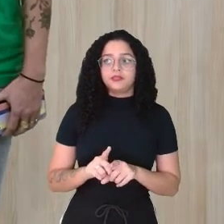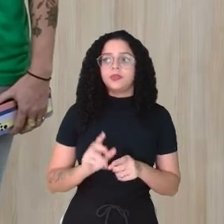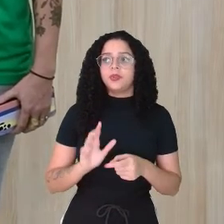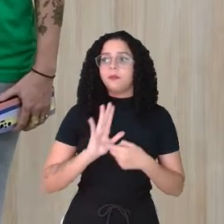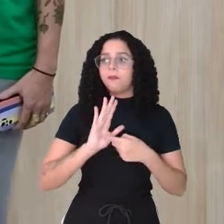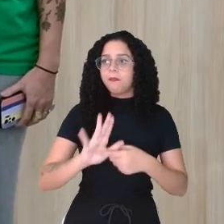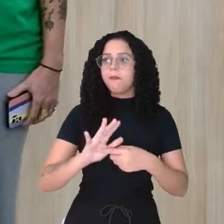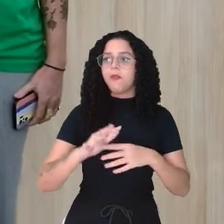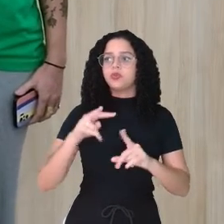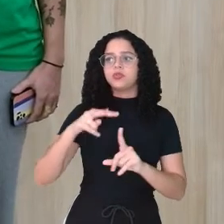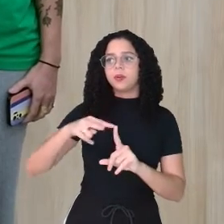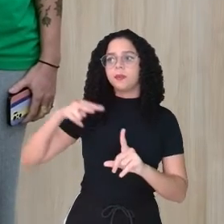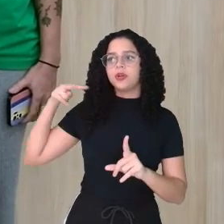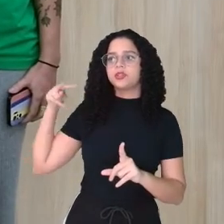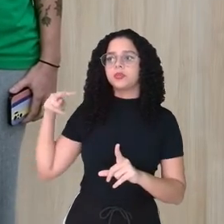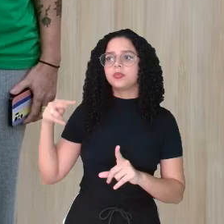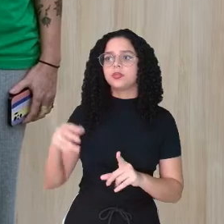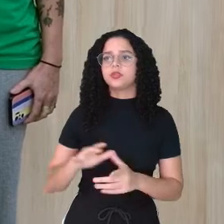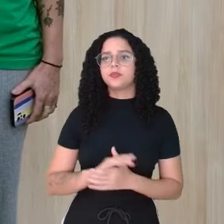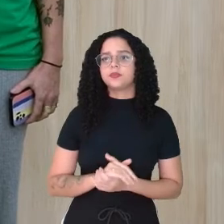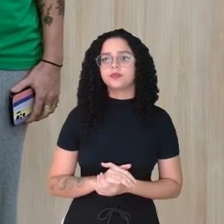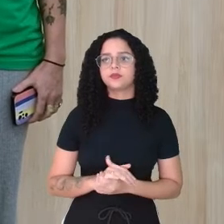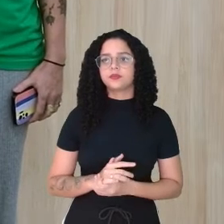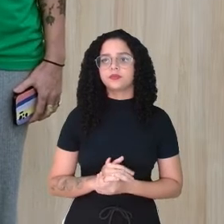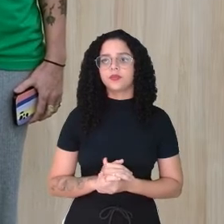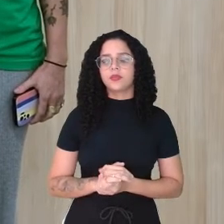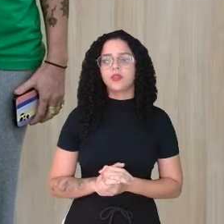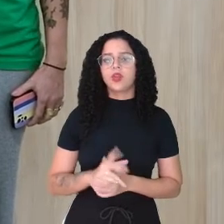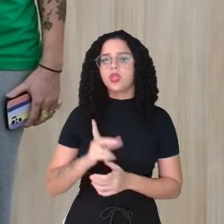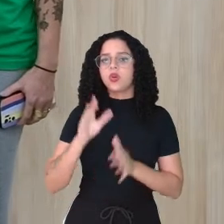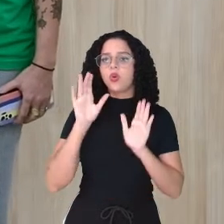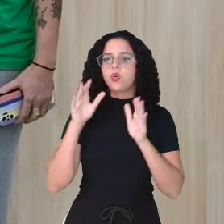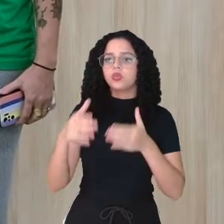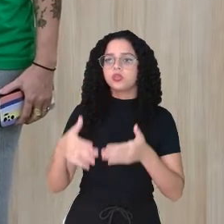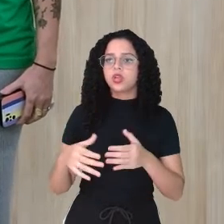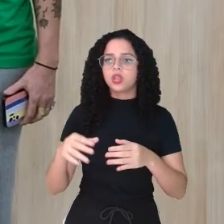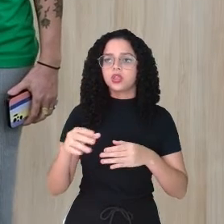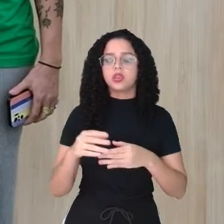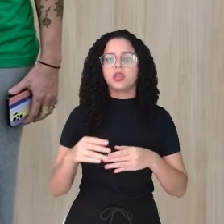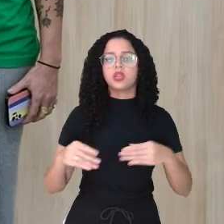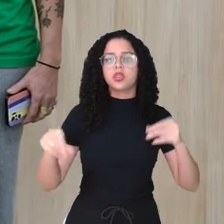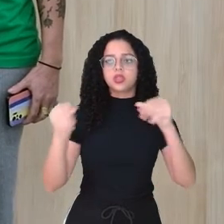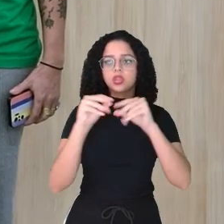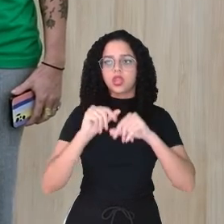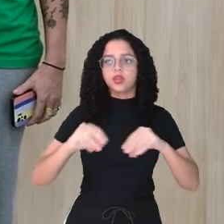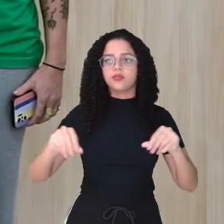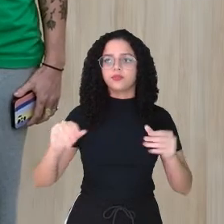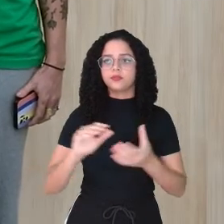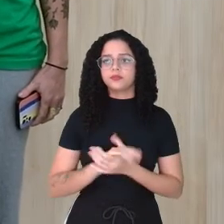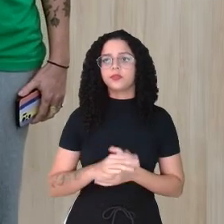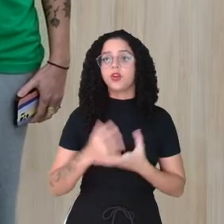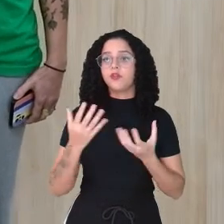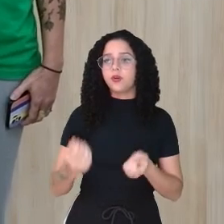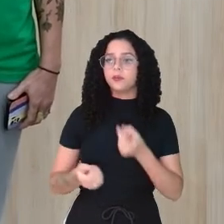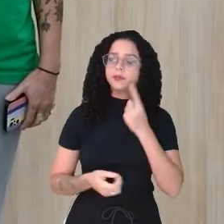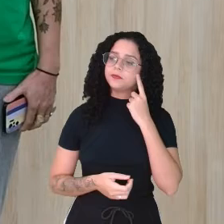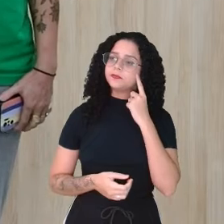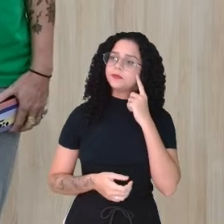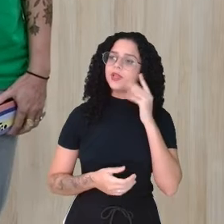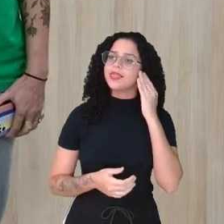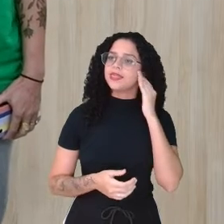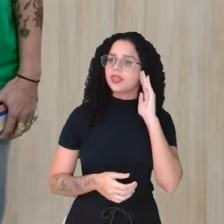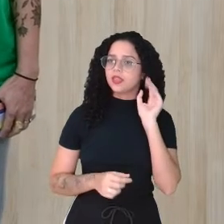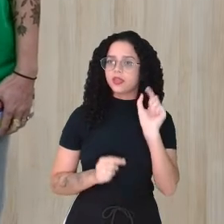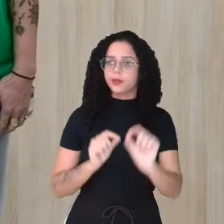essa perspectiva da lógica, né, da não concentração de terras, dos grandes latifúndios. Bom, então